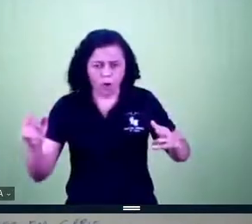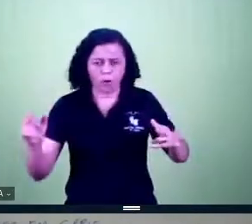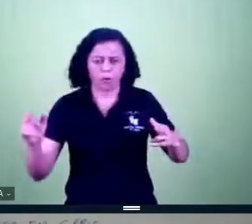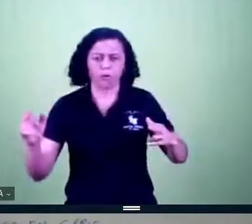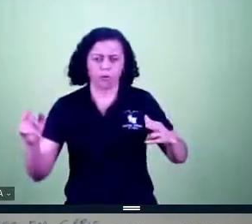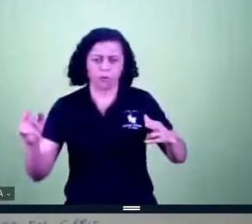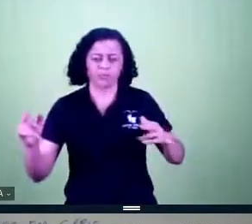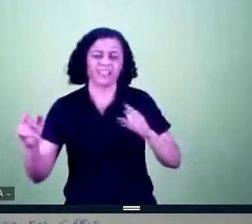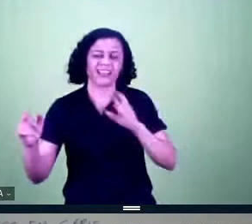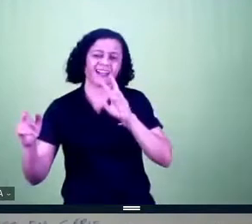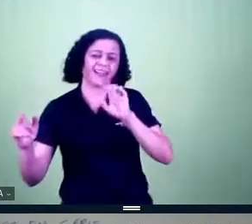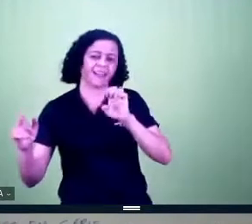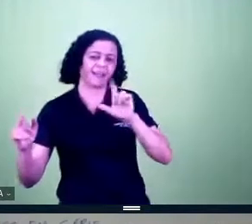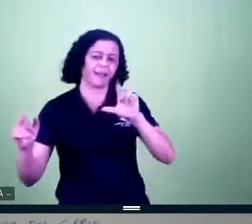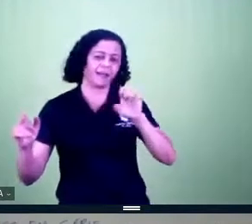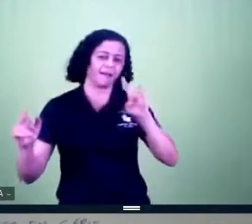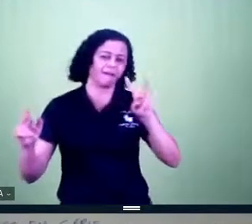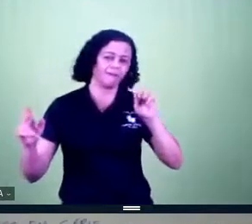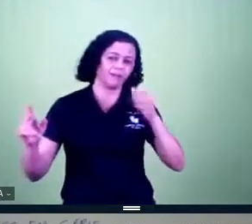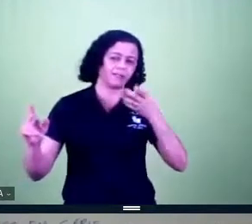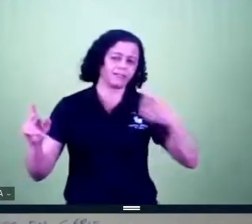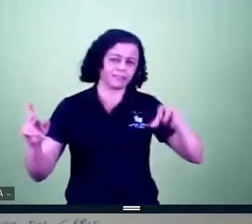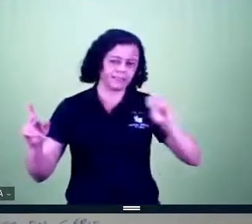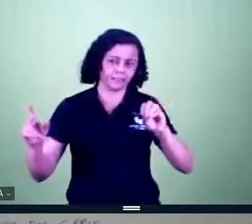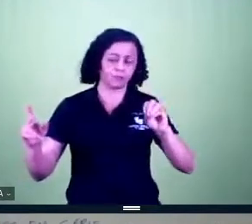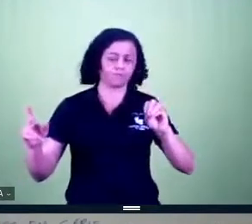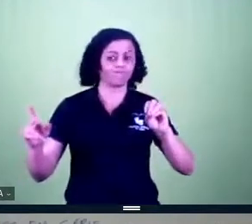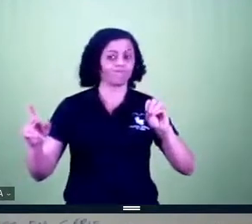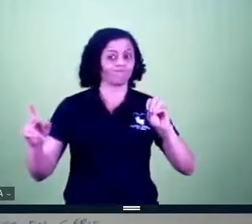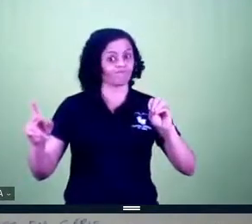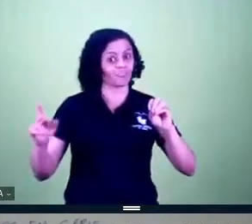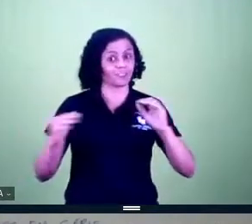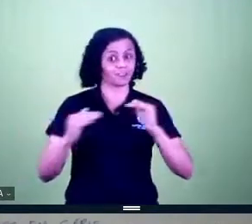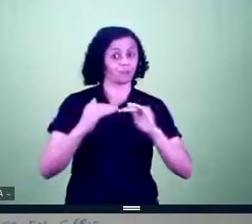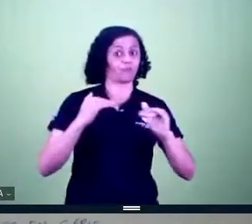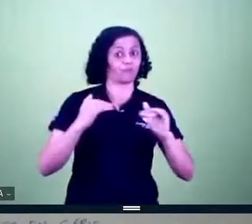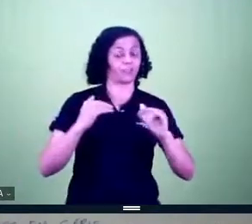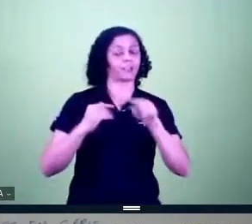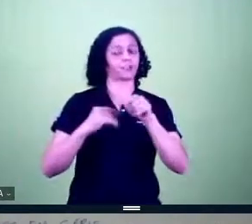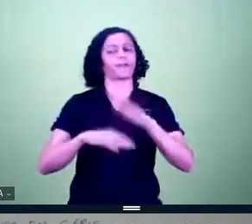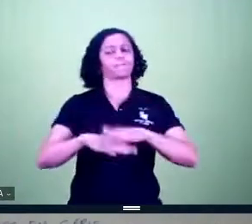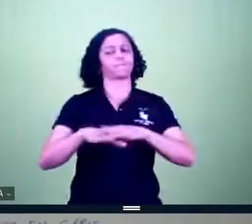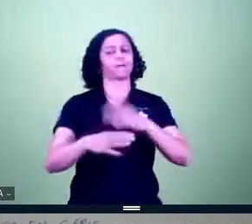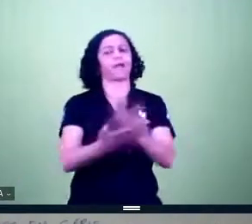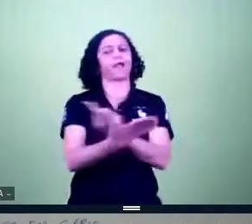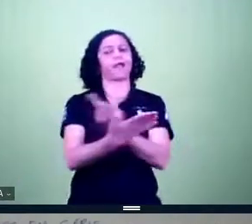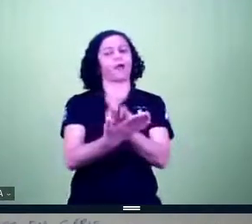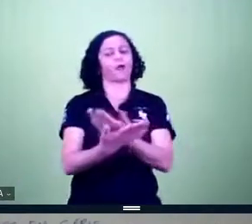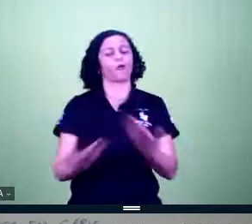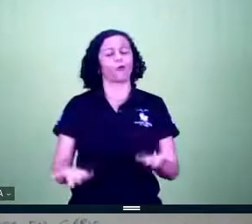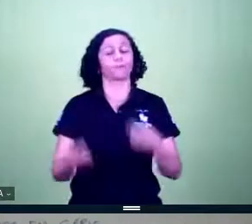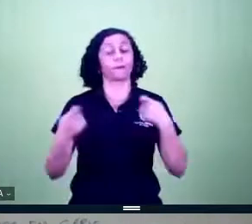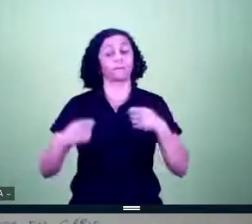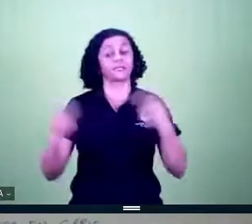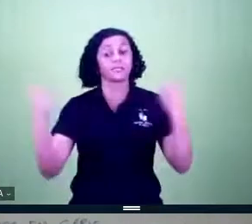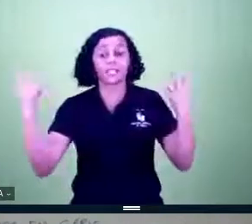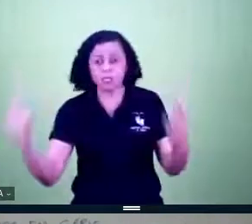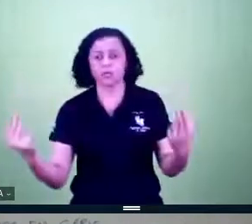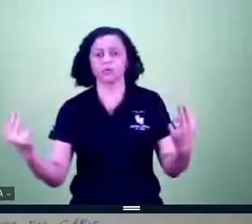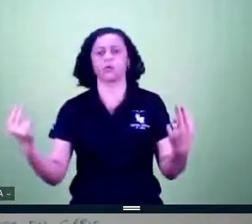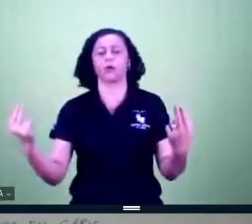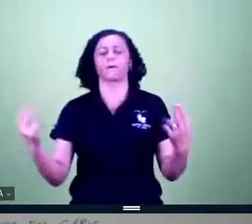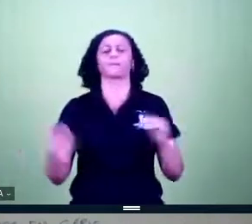Se não der, você errou conta, errou cálculo, fez alguma análise errada. Né? Porque tem que ser igual. Não, você tem que chegar em